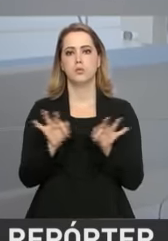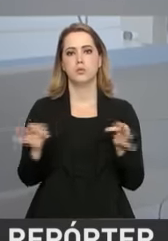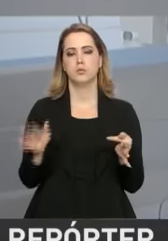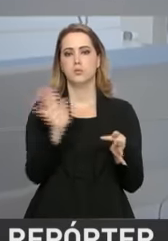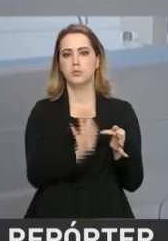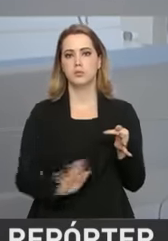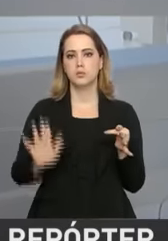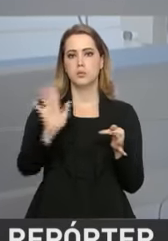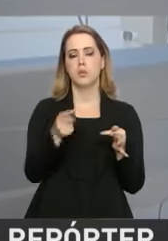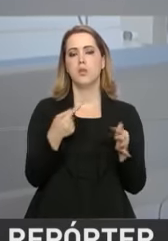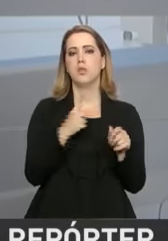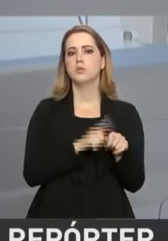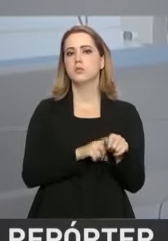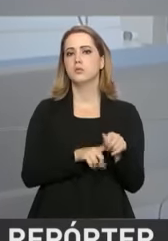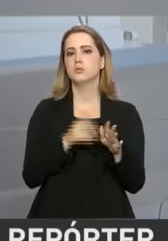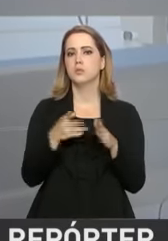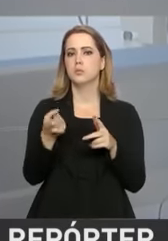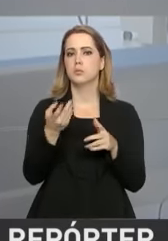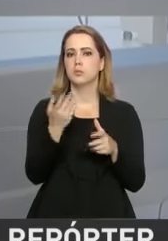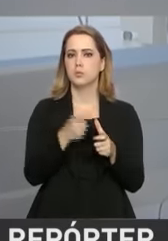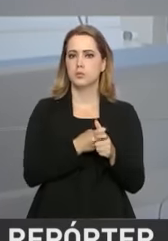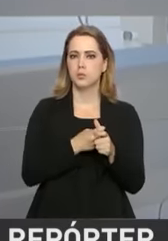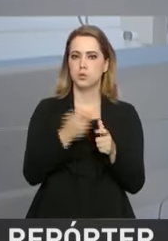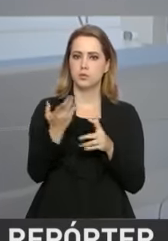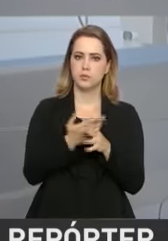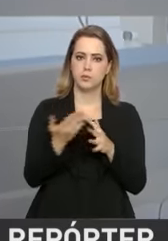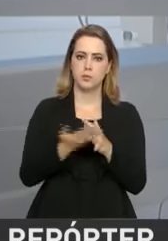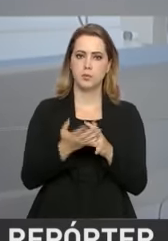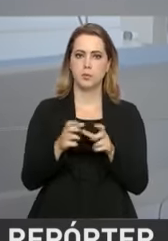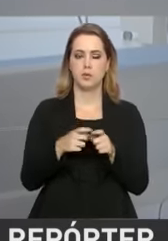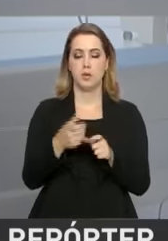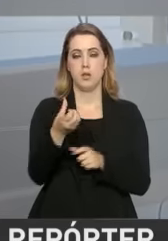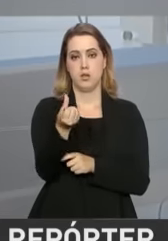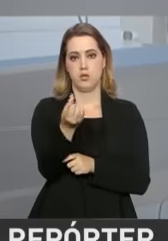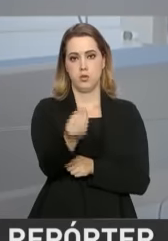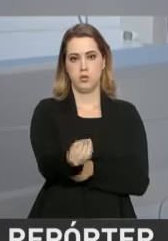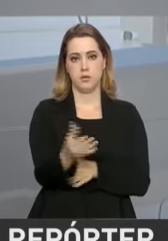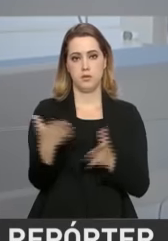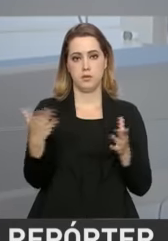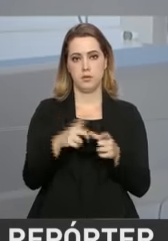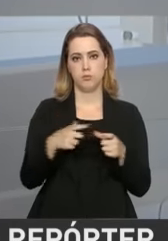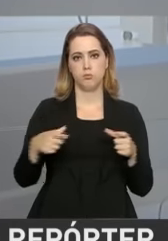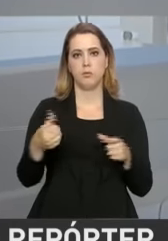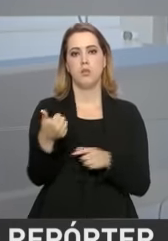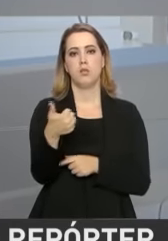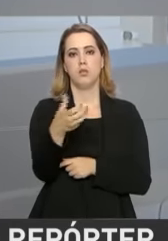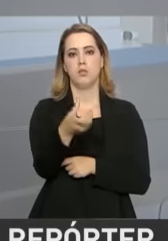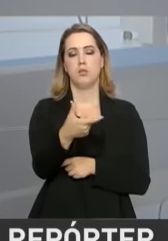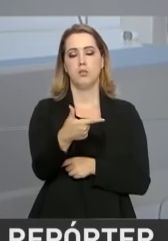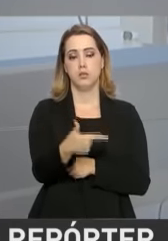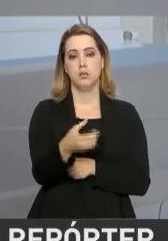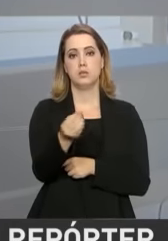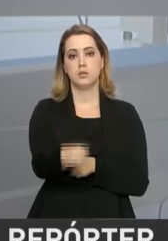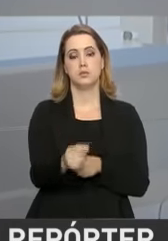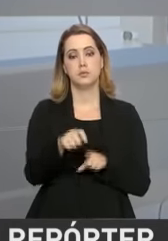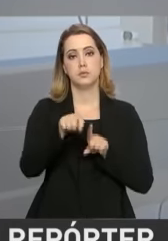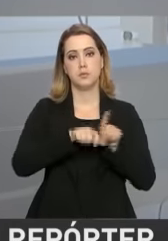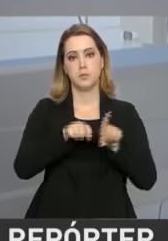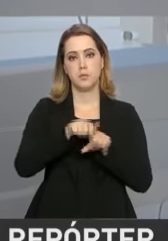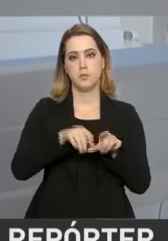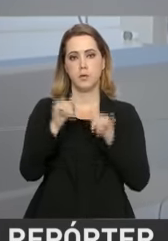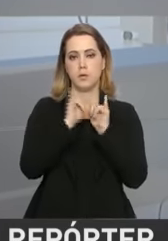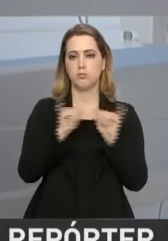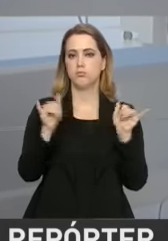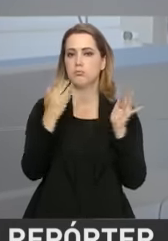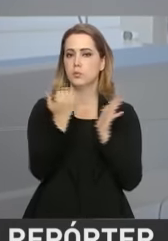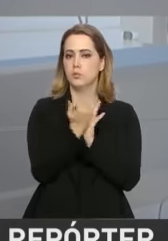e o prazo para parcelar as dívidas aumenta de 60 para 120 meses. Estas foram algumas das medidas anunciadas hoje pelo